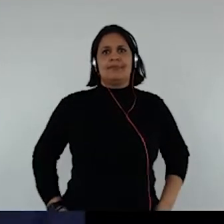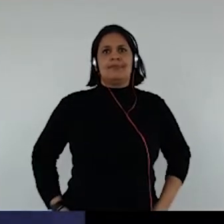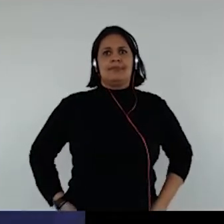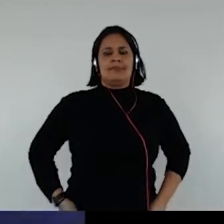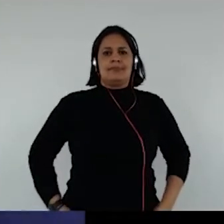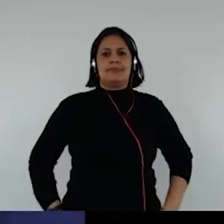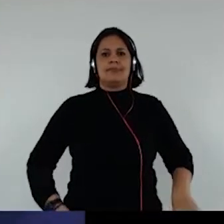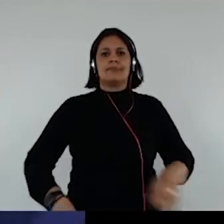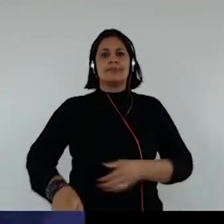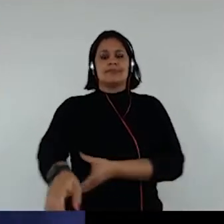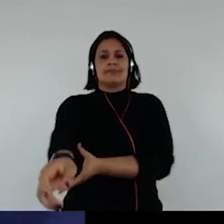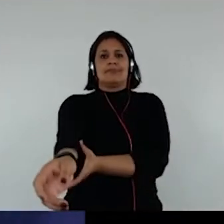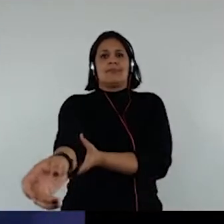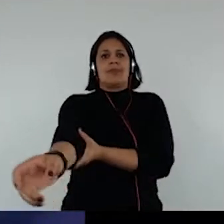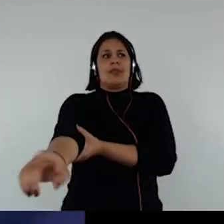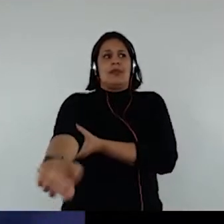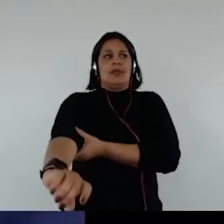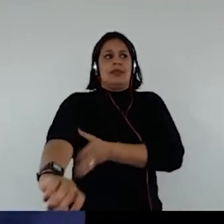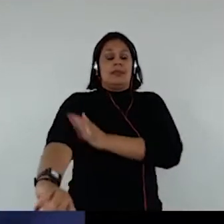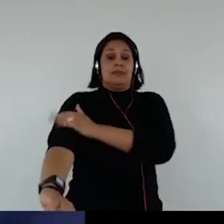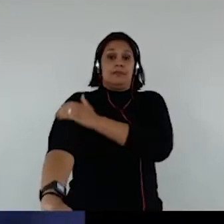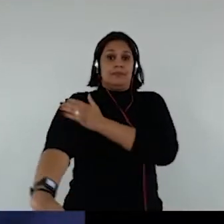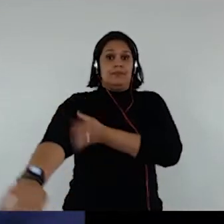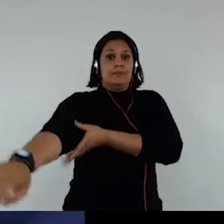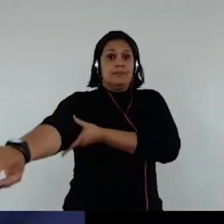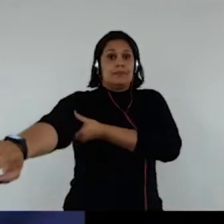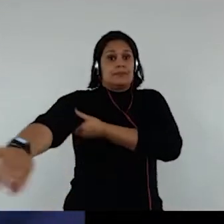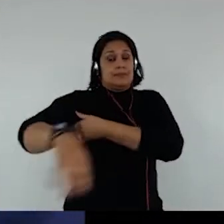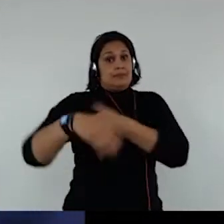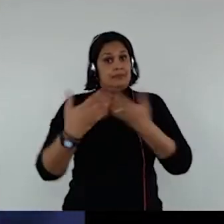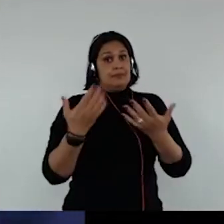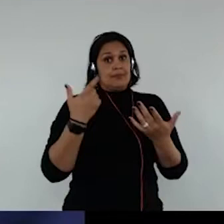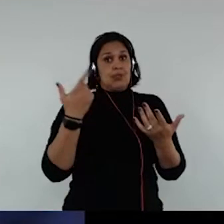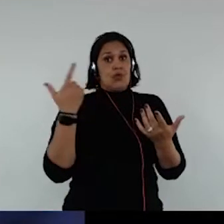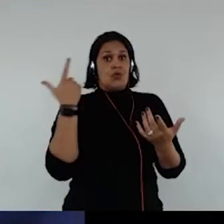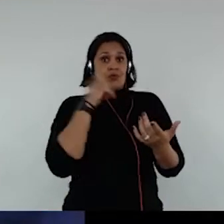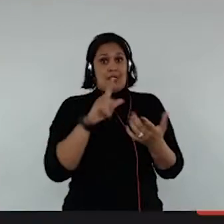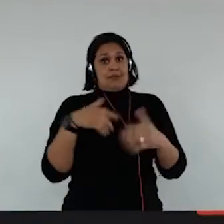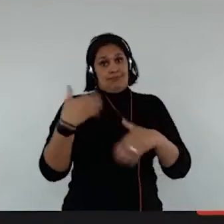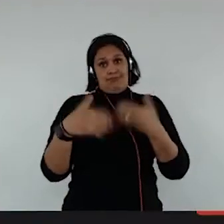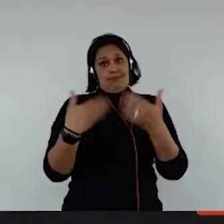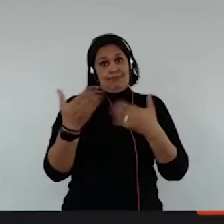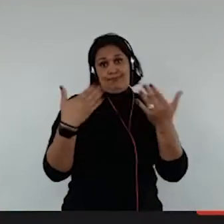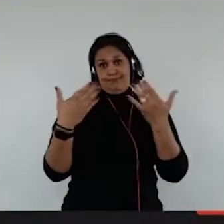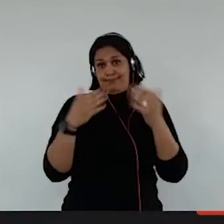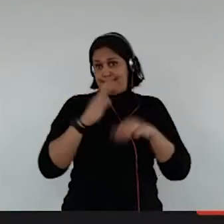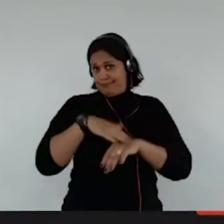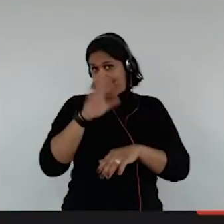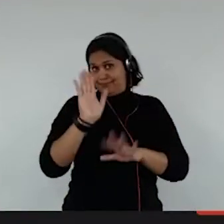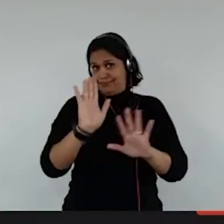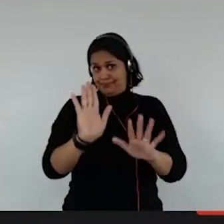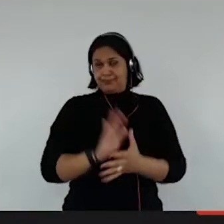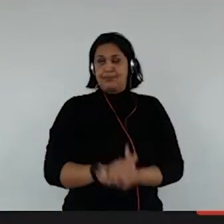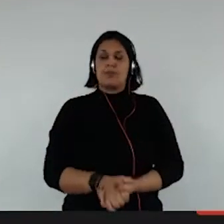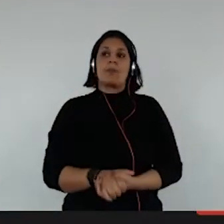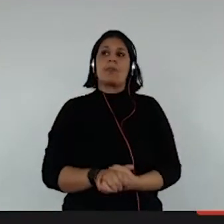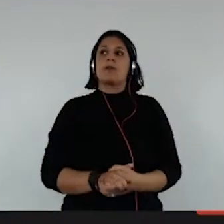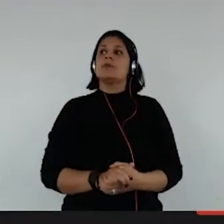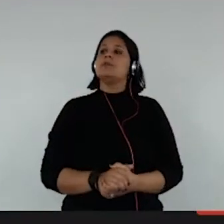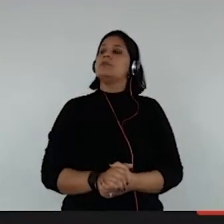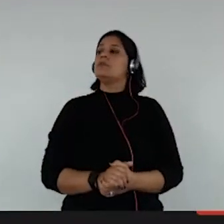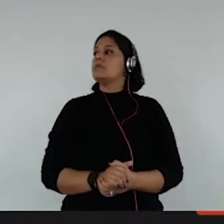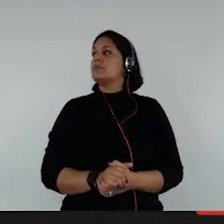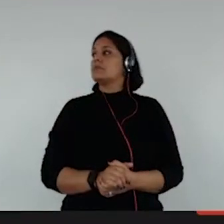enfáticas para permitir que o debate possa prosseguir. Em primeiro lugar,